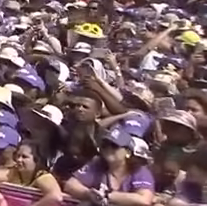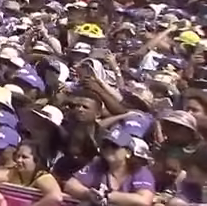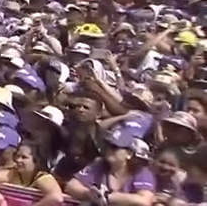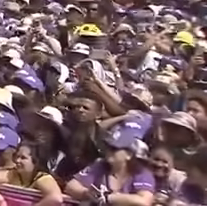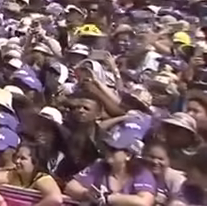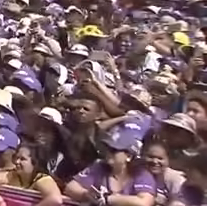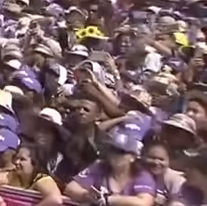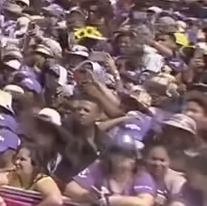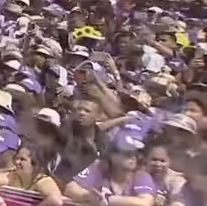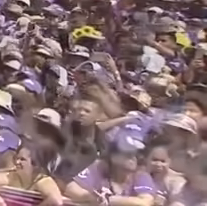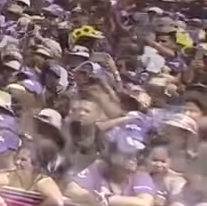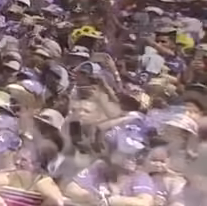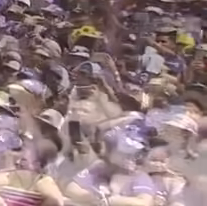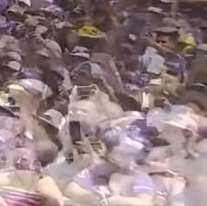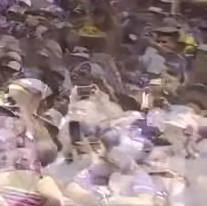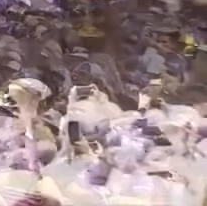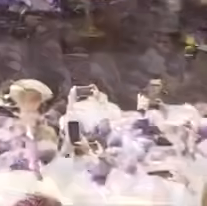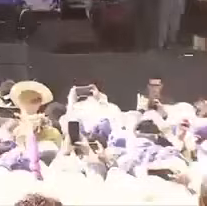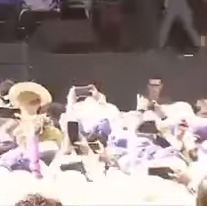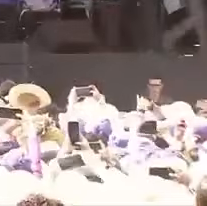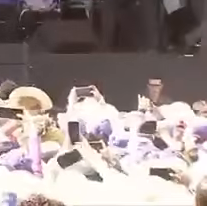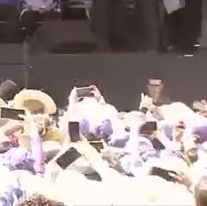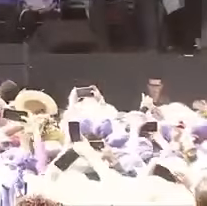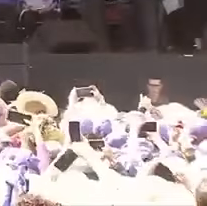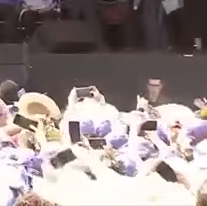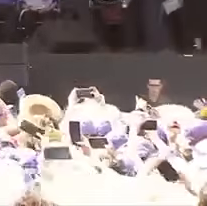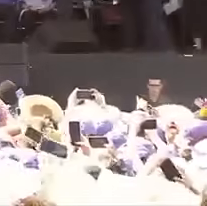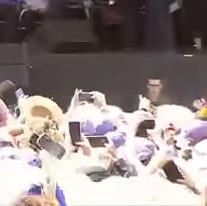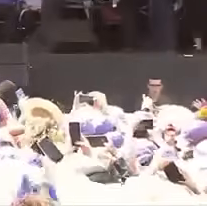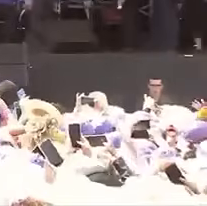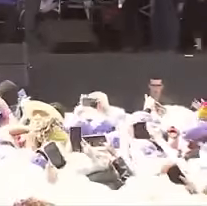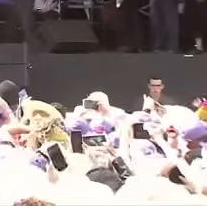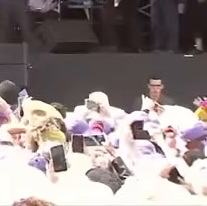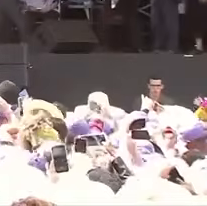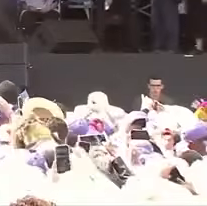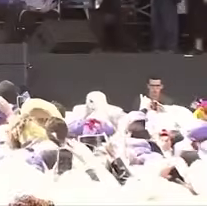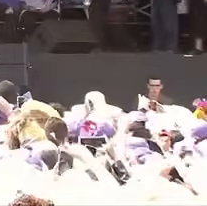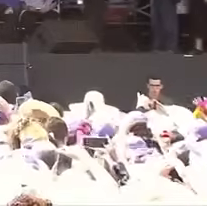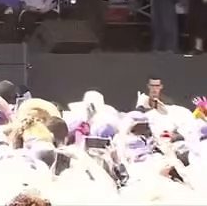senhoras e senhores Pedimos que todos tomem os seus acentos